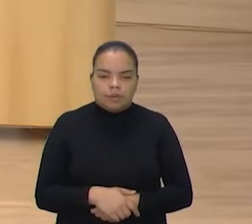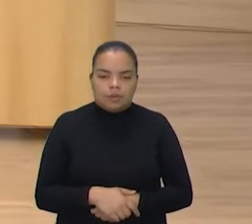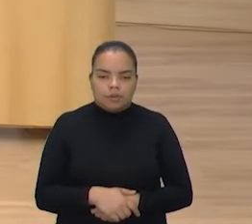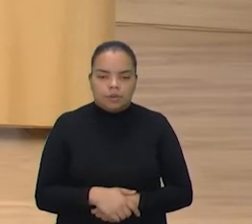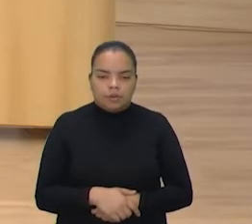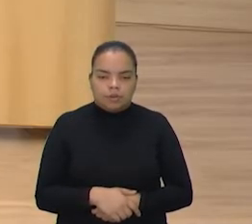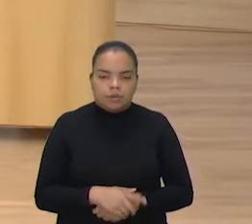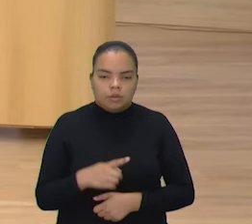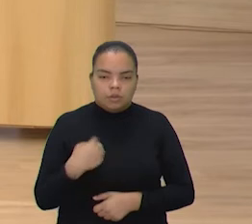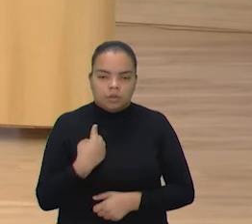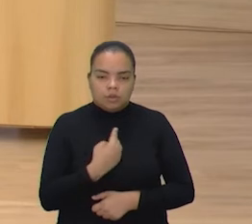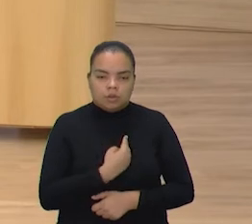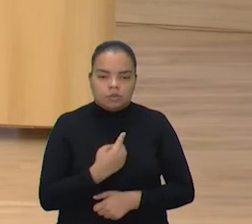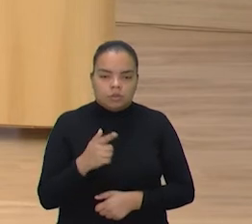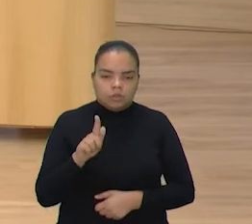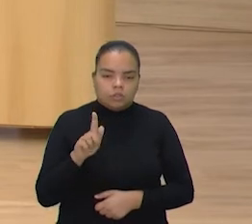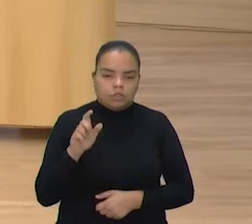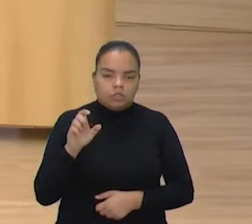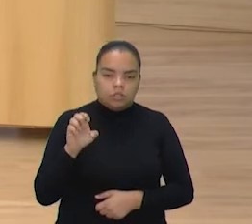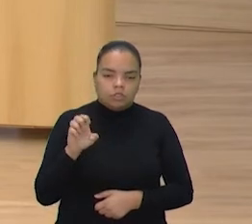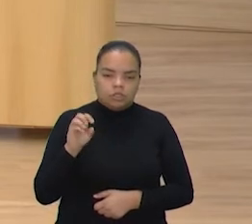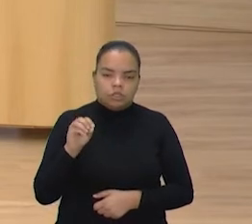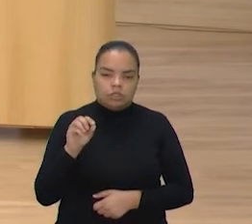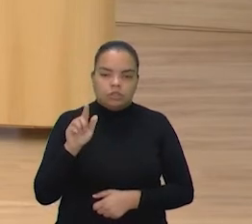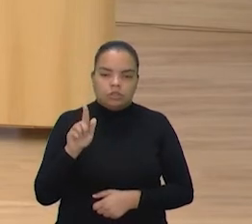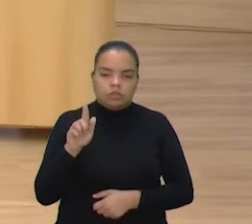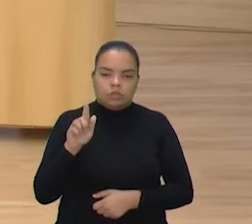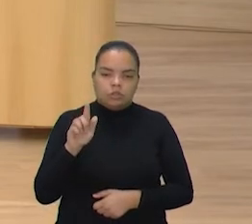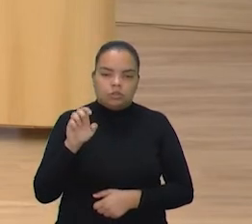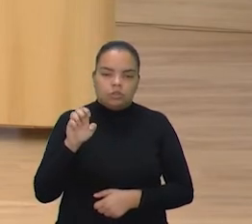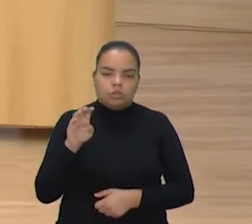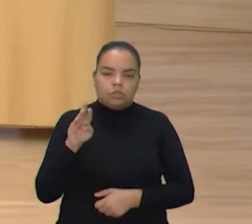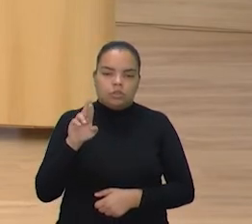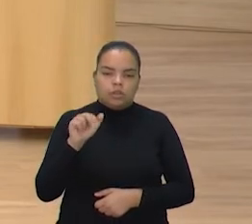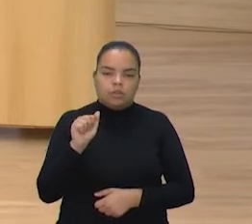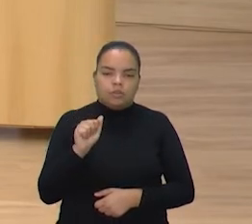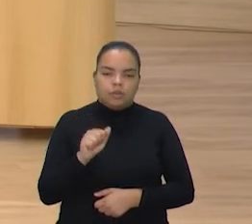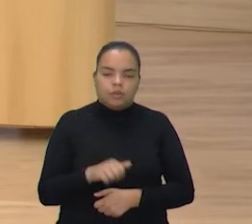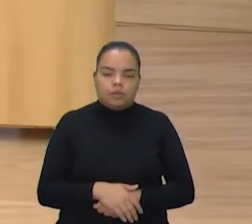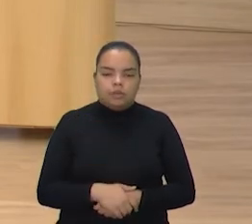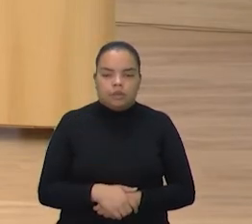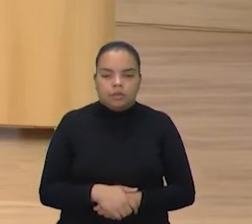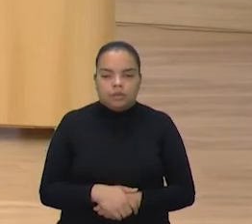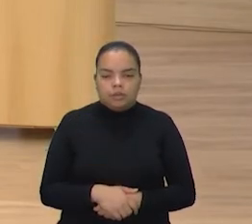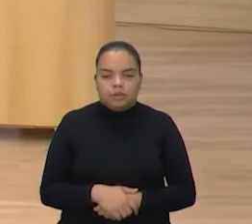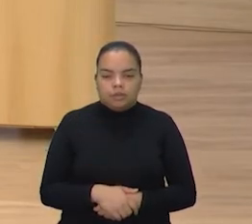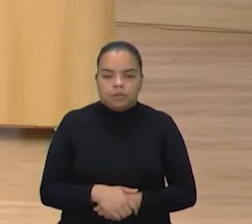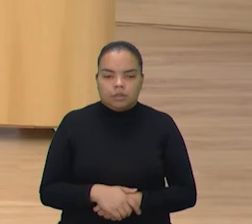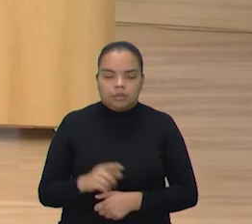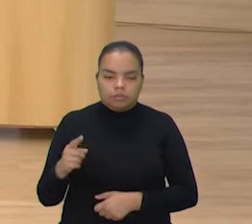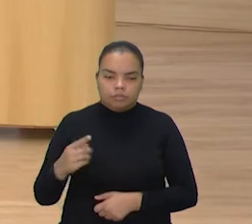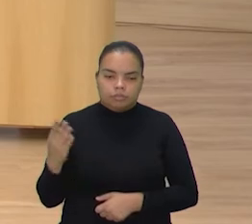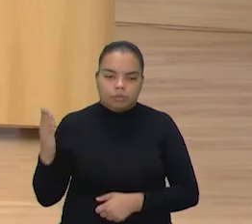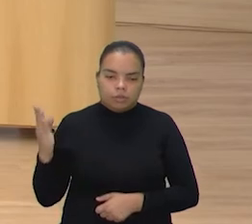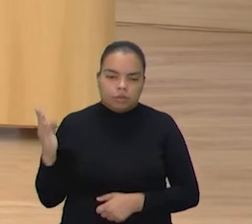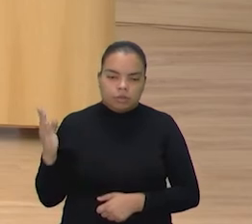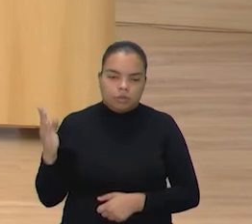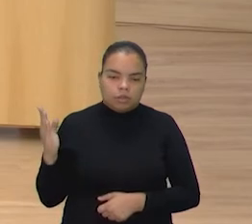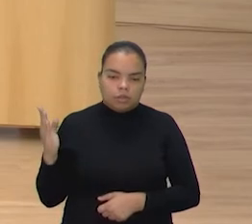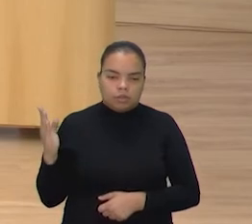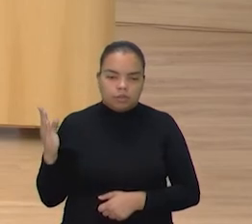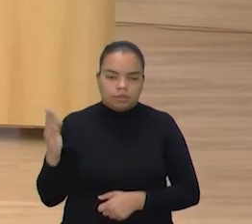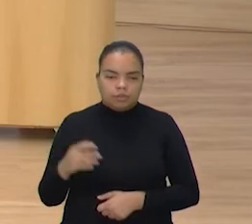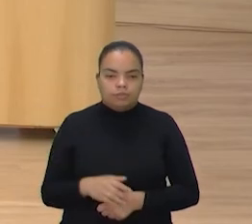o nosso GeoGebra novamente, aqui trocando o cenário. Nós vamos colocar aqui para vocês como